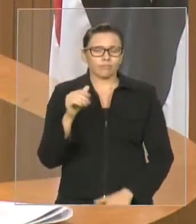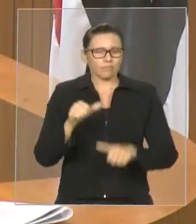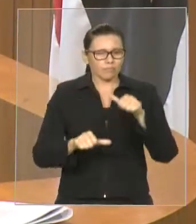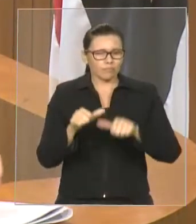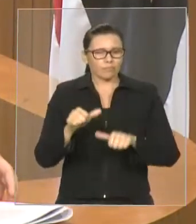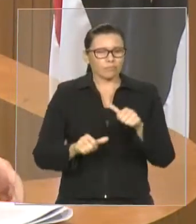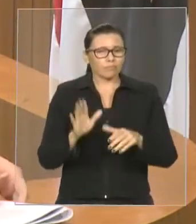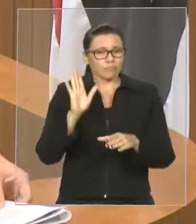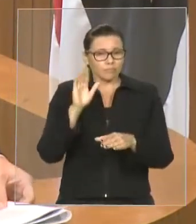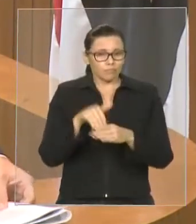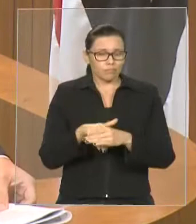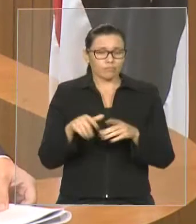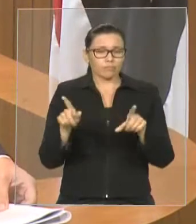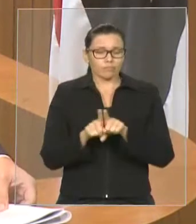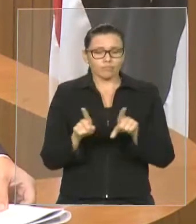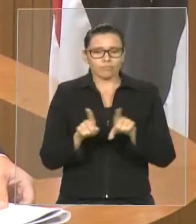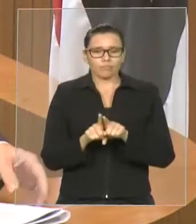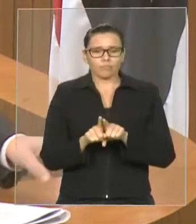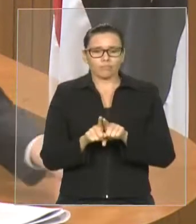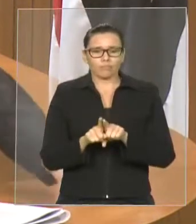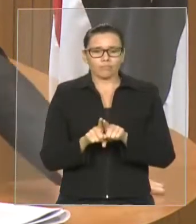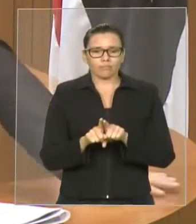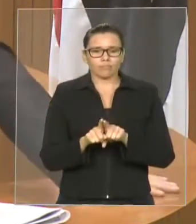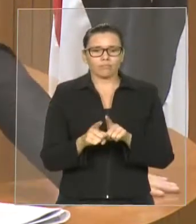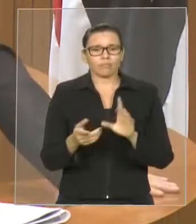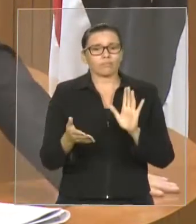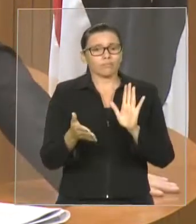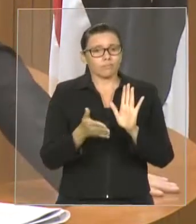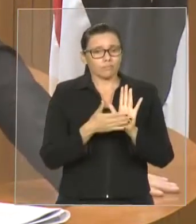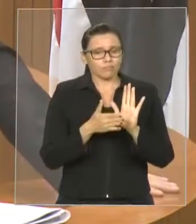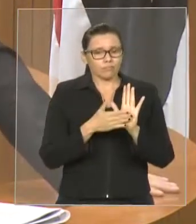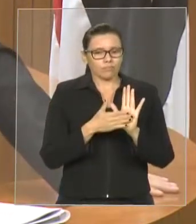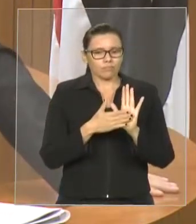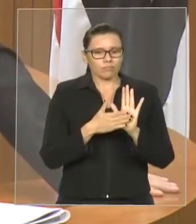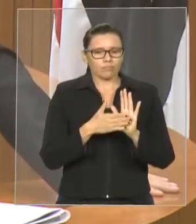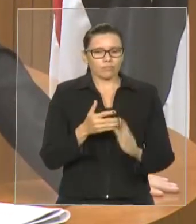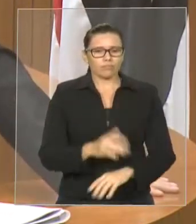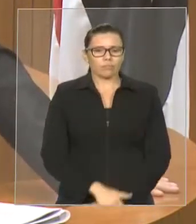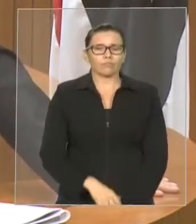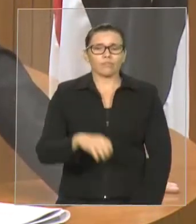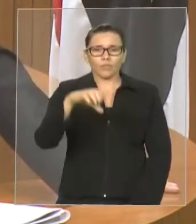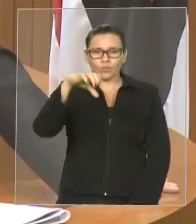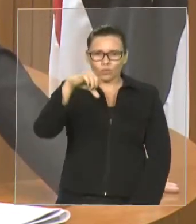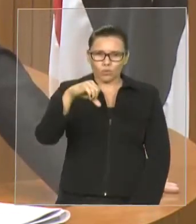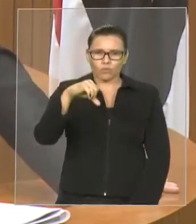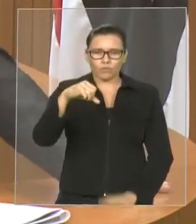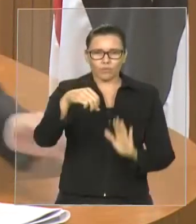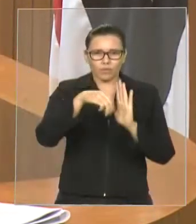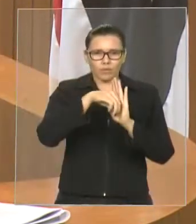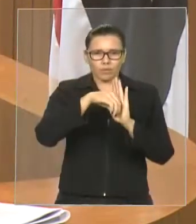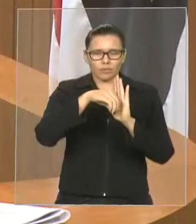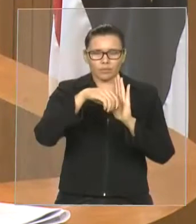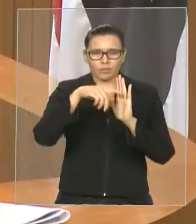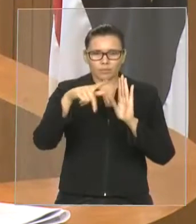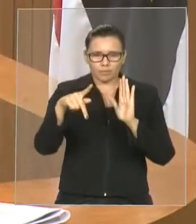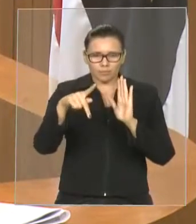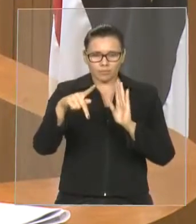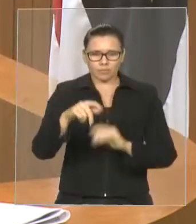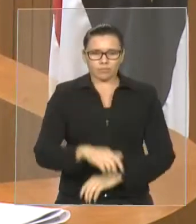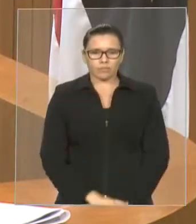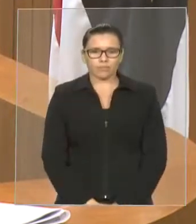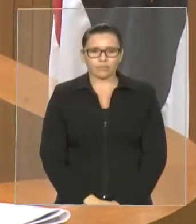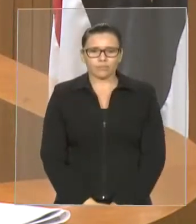mais, nada menos, deputado Souza Neto, que 9 medidas provisórias. E eu